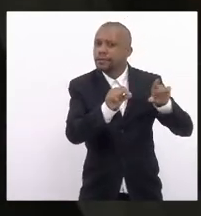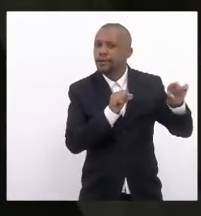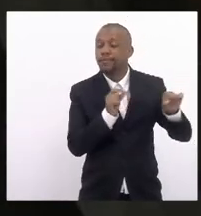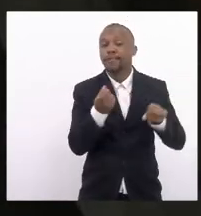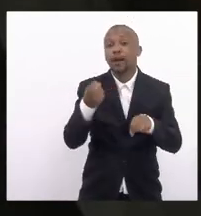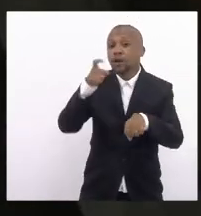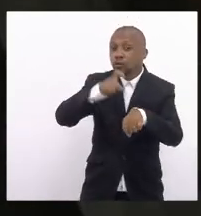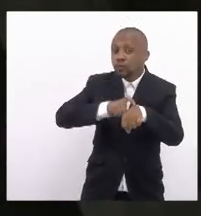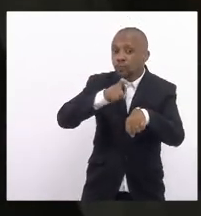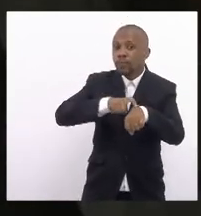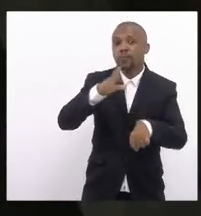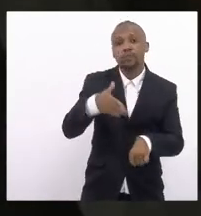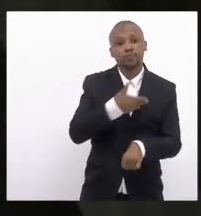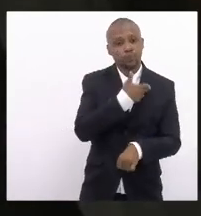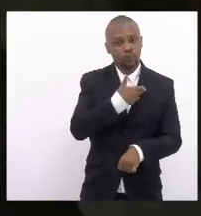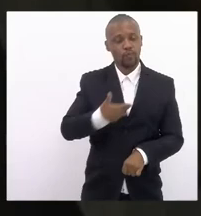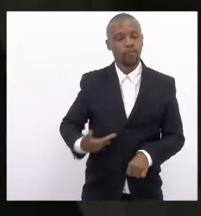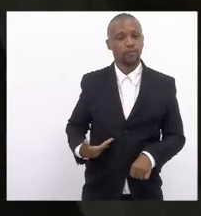governo